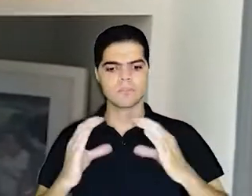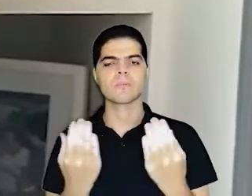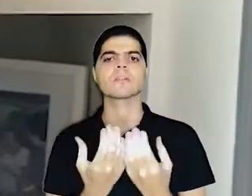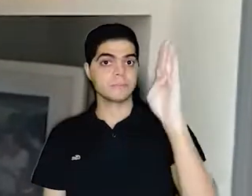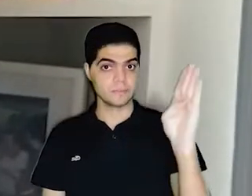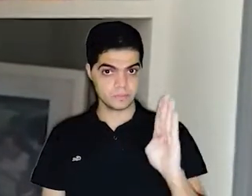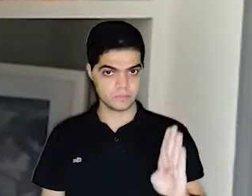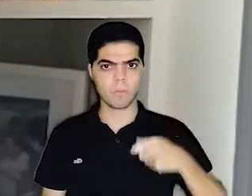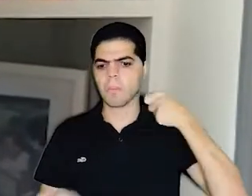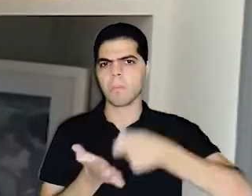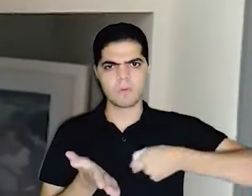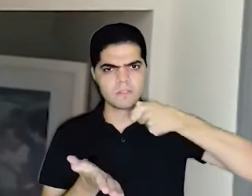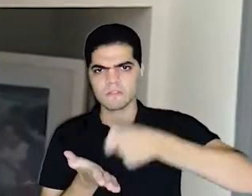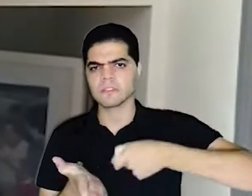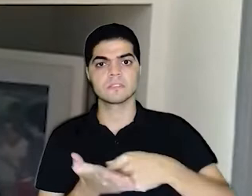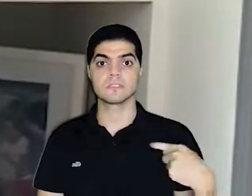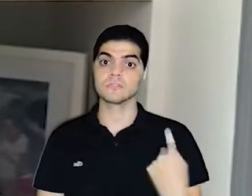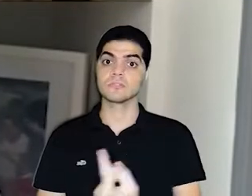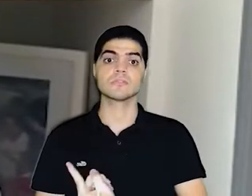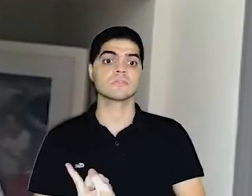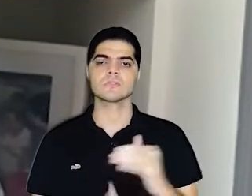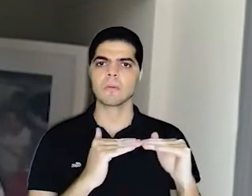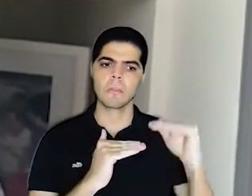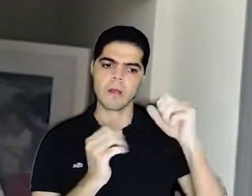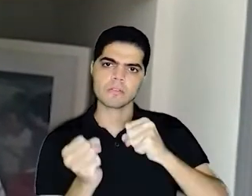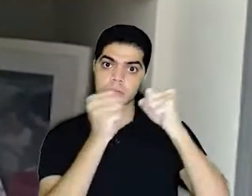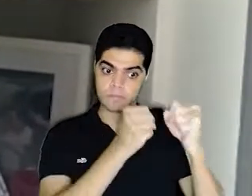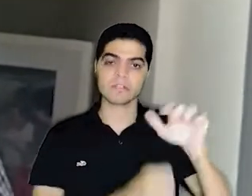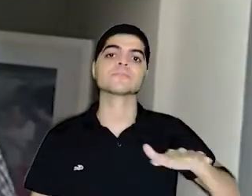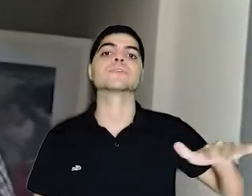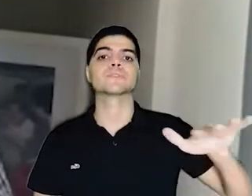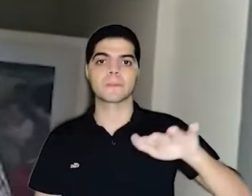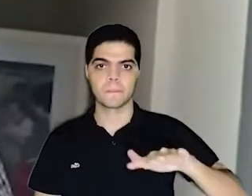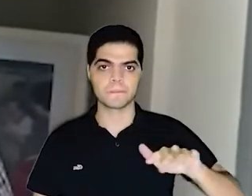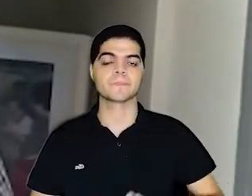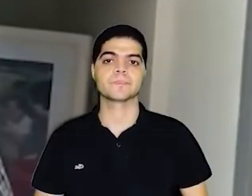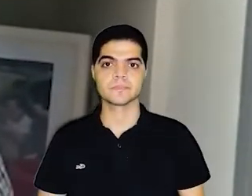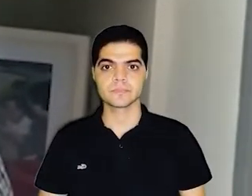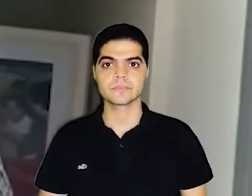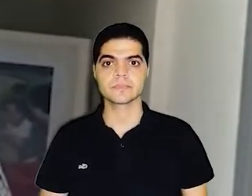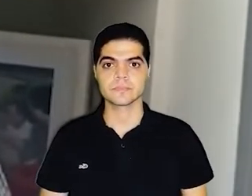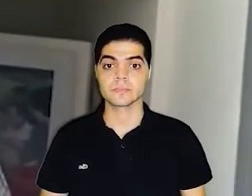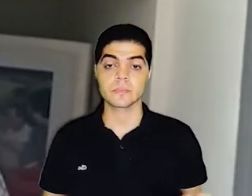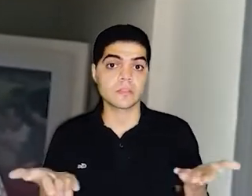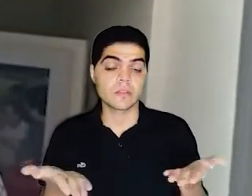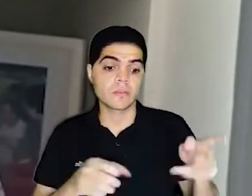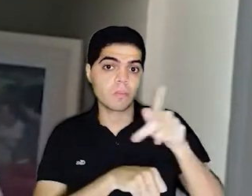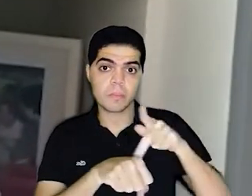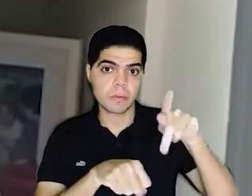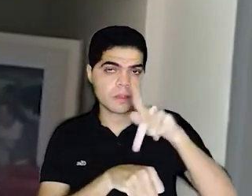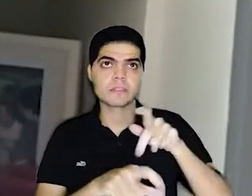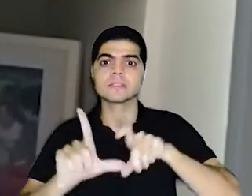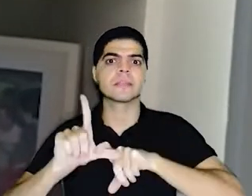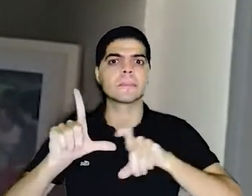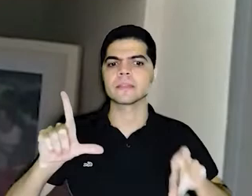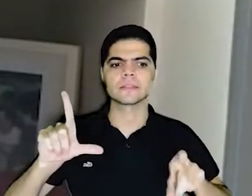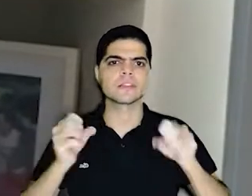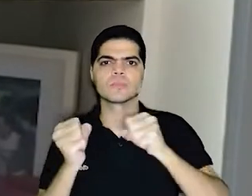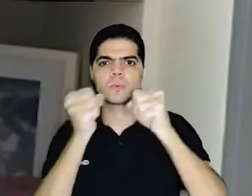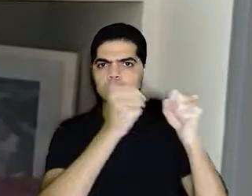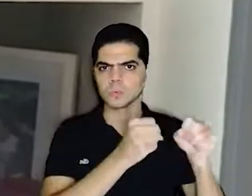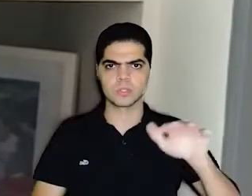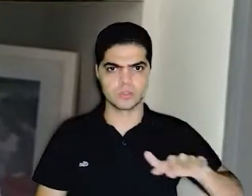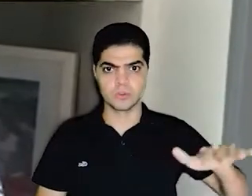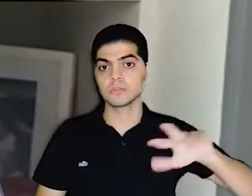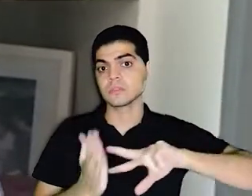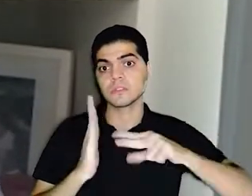Frente Parlamentar em Defesa da Soberania Nacional. País independente, país soberano,